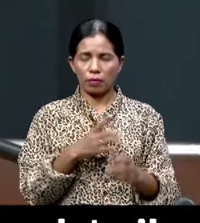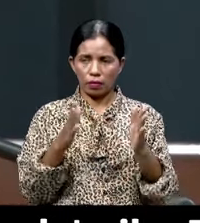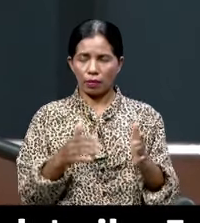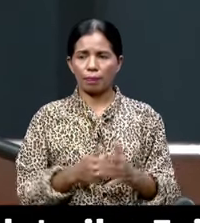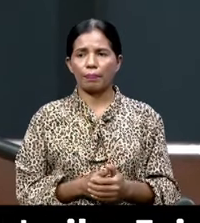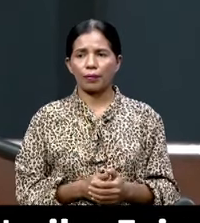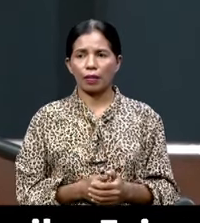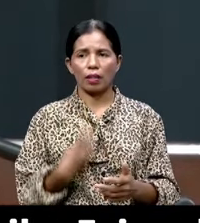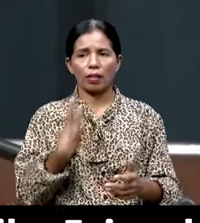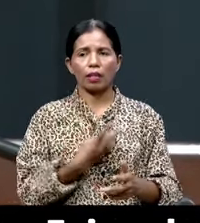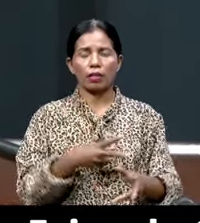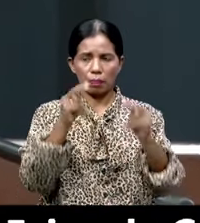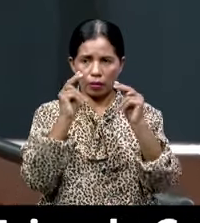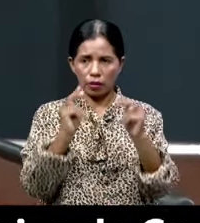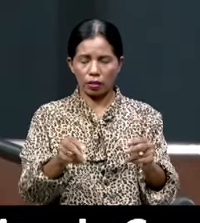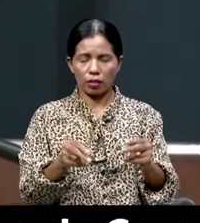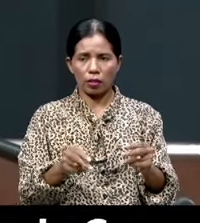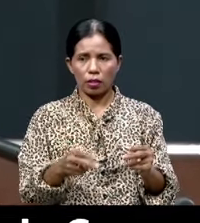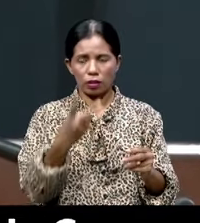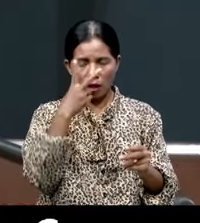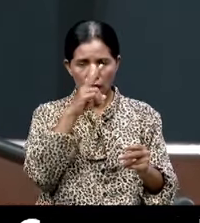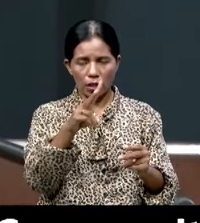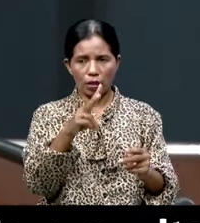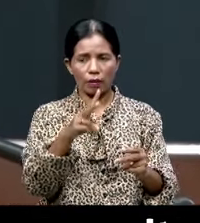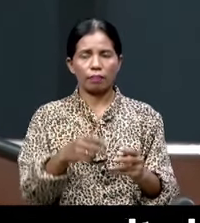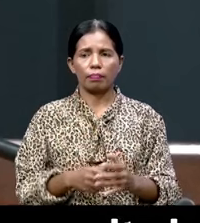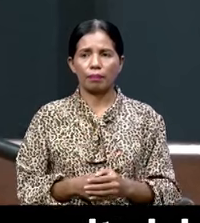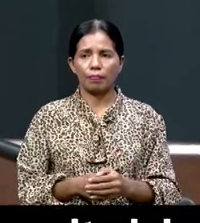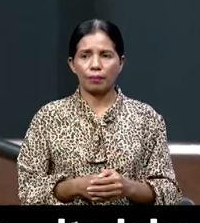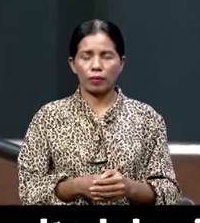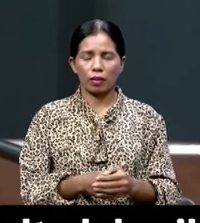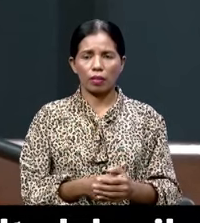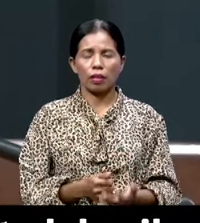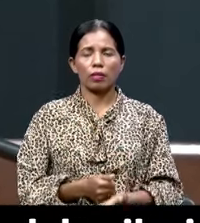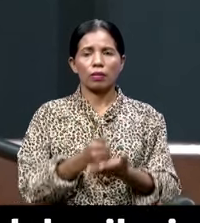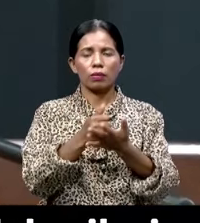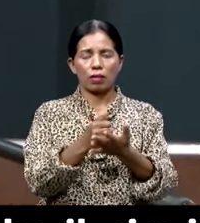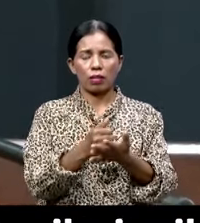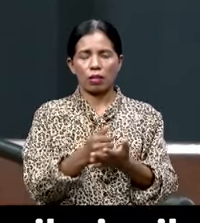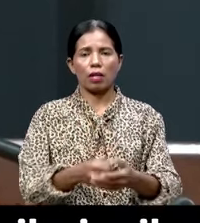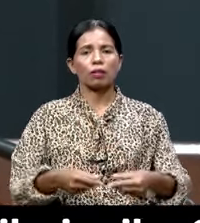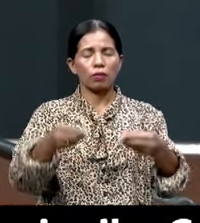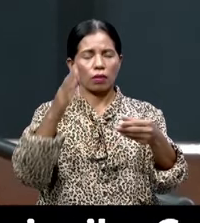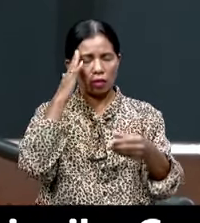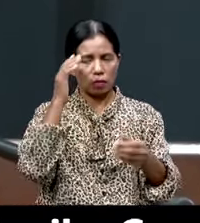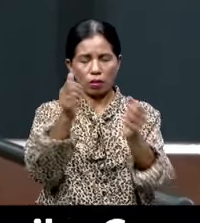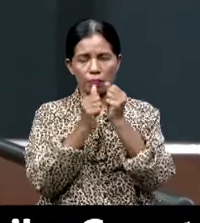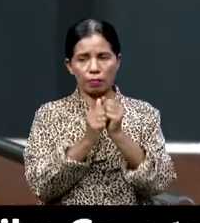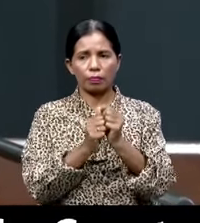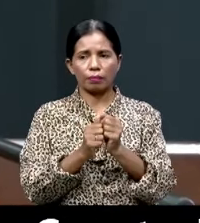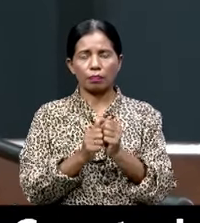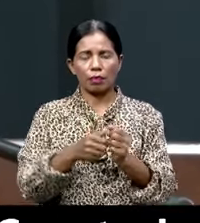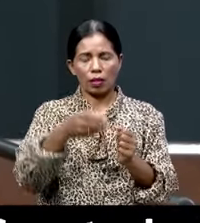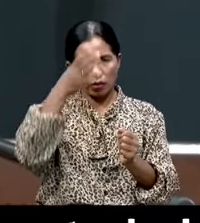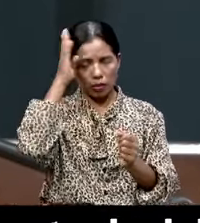Contexto da demo que está persiga no metade do dia né ato está alerta malu com a noiva malu tata senhores secretários